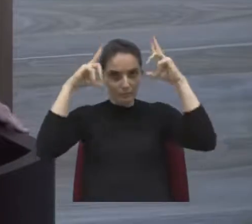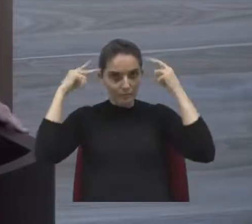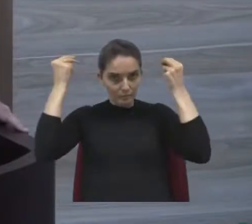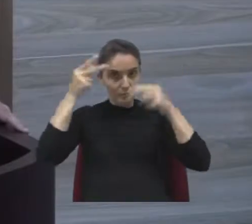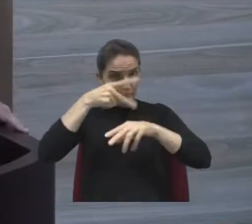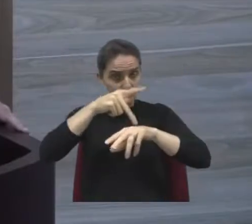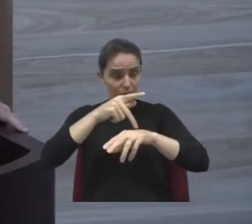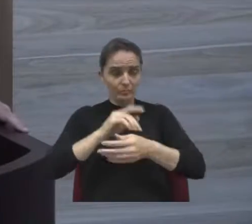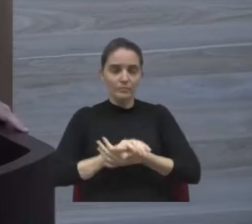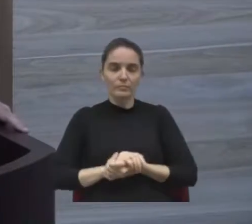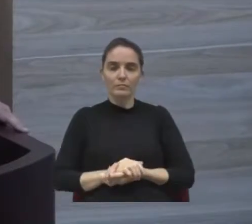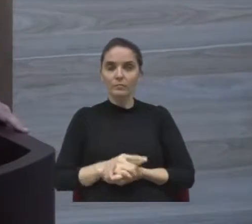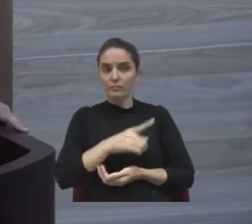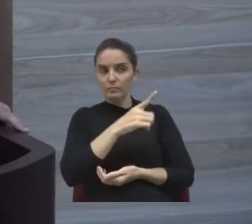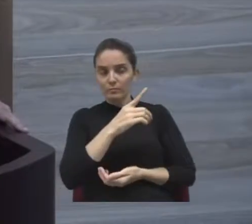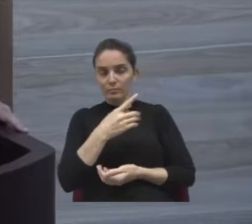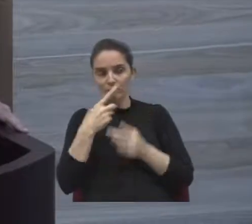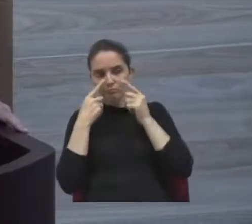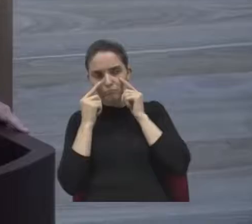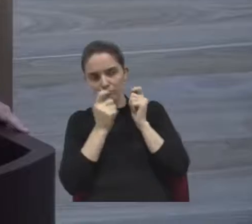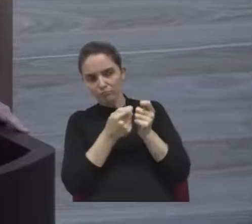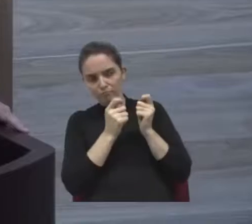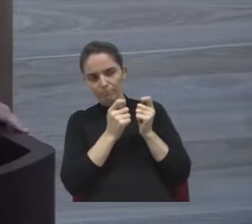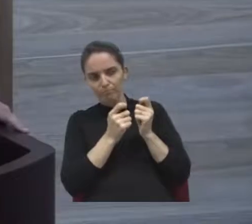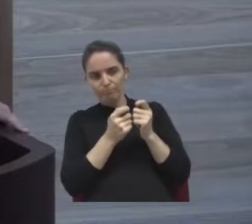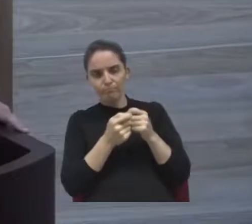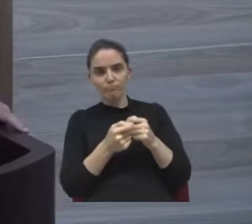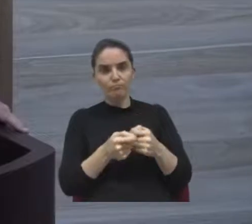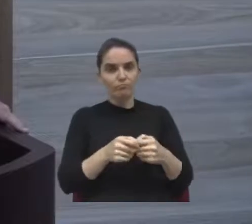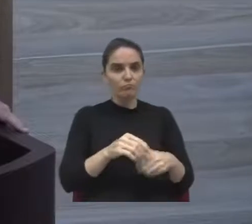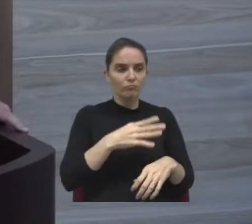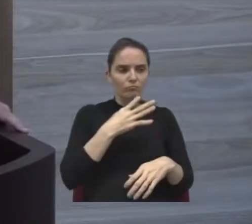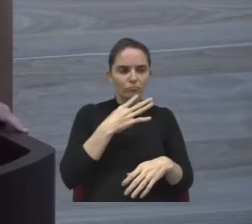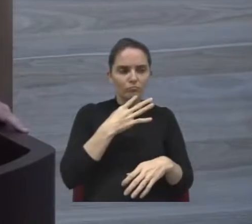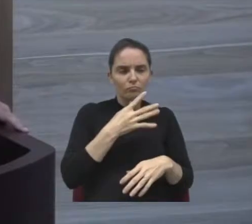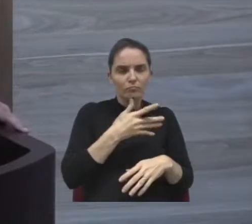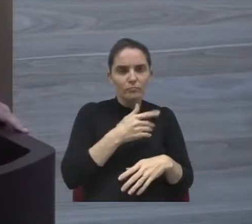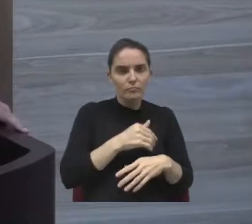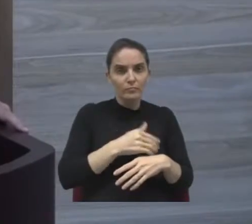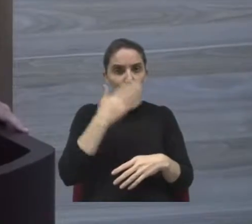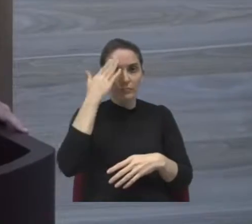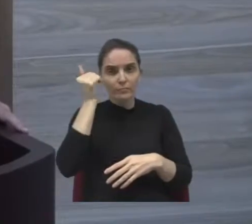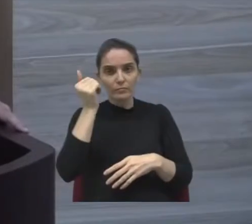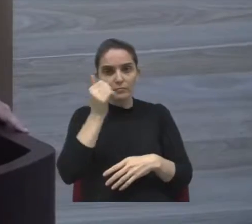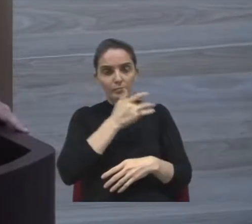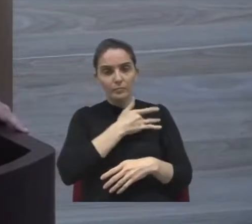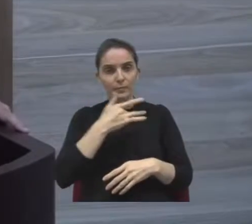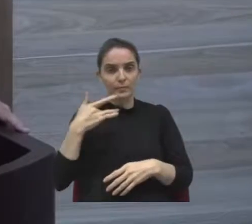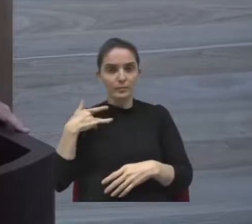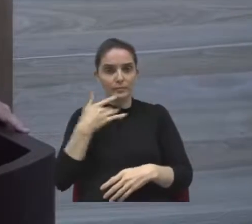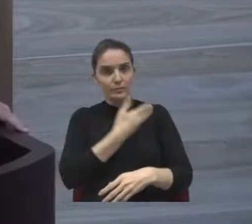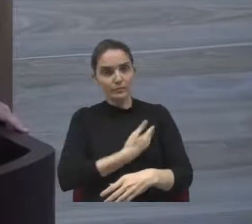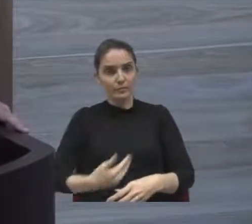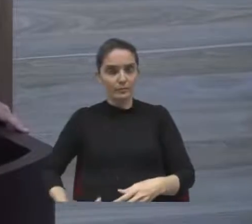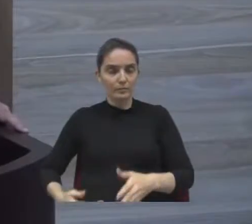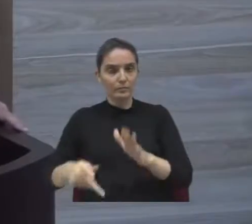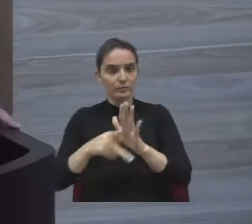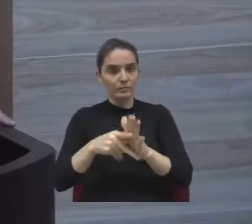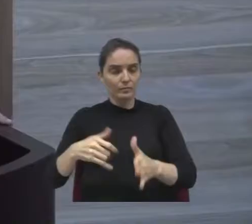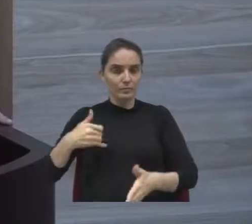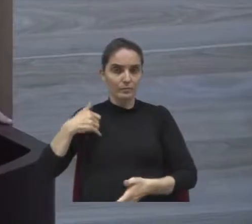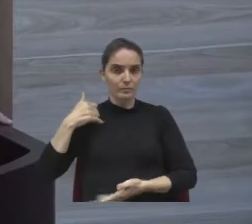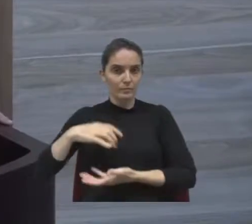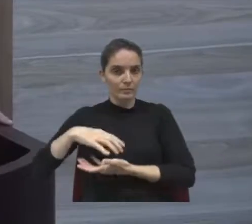pude observar, estudar, conhecer um pouco das saúdes públicas para o idoso. Então, isso tem